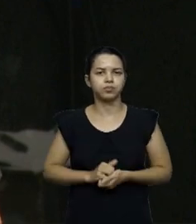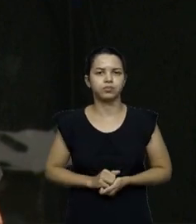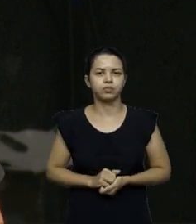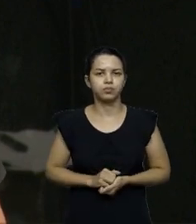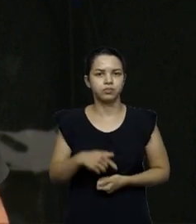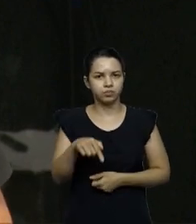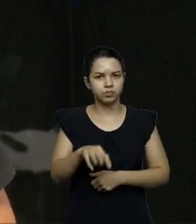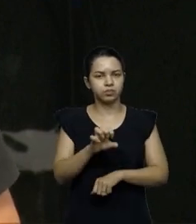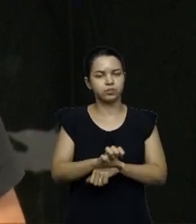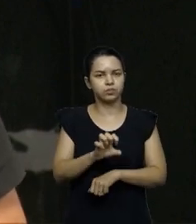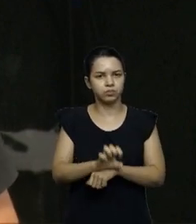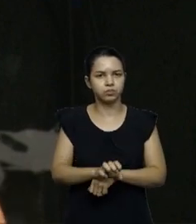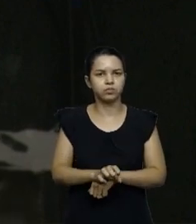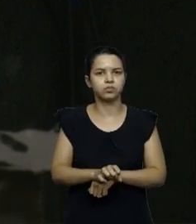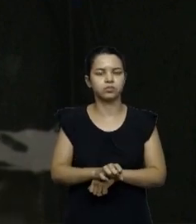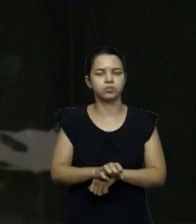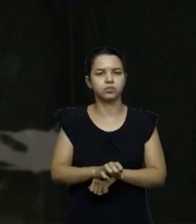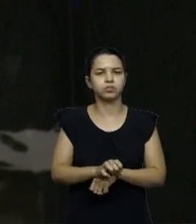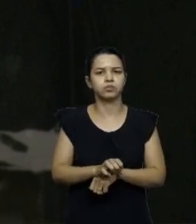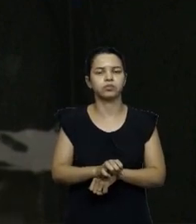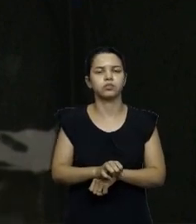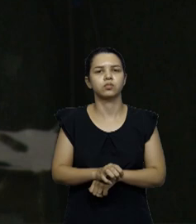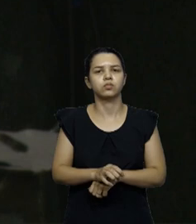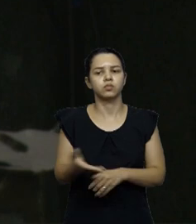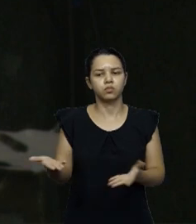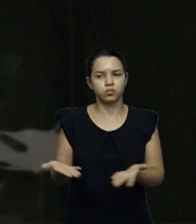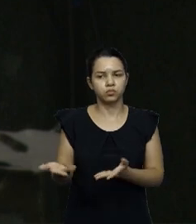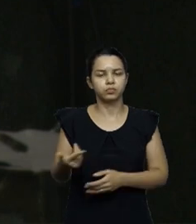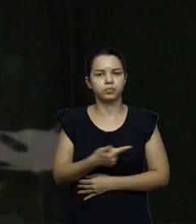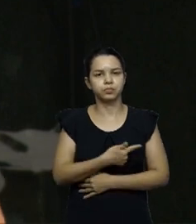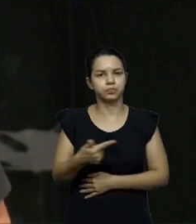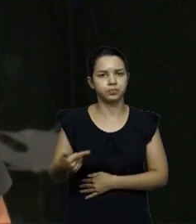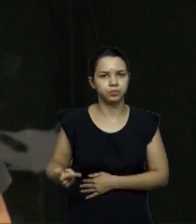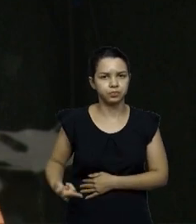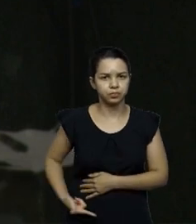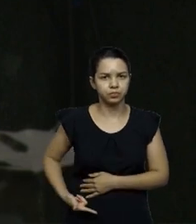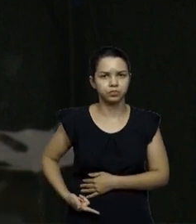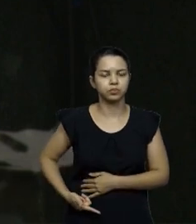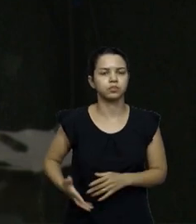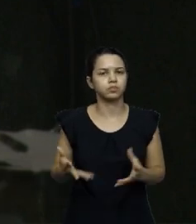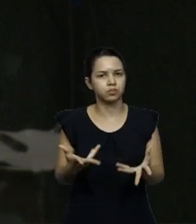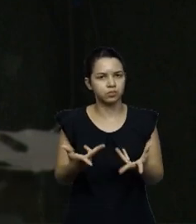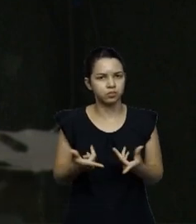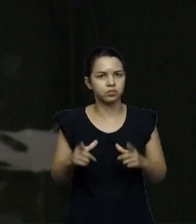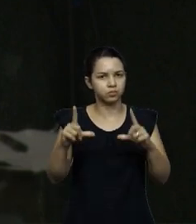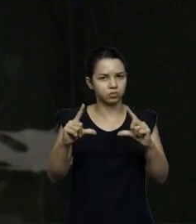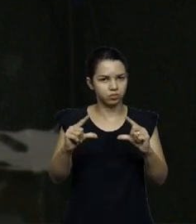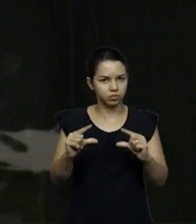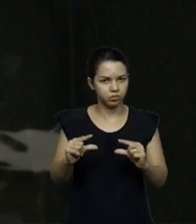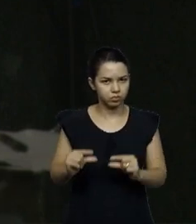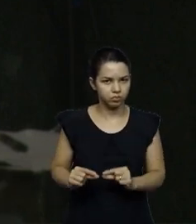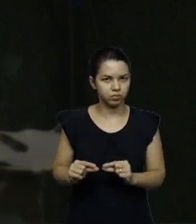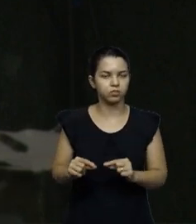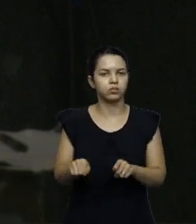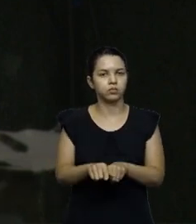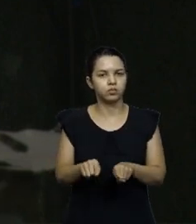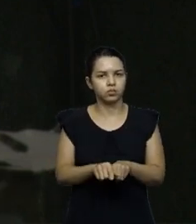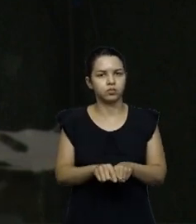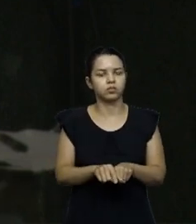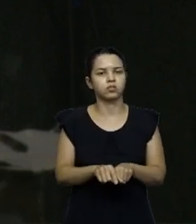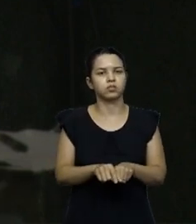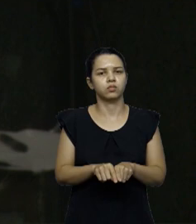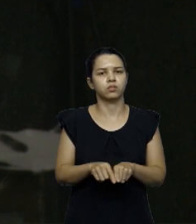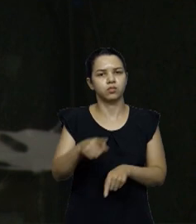nesse estado em especial o atual governo é habilidoso em diminuir e atribuir funções que não são nossas